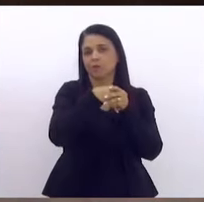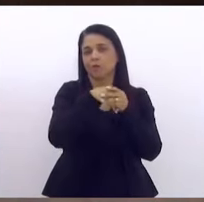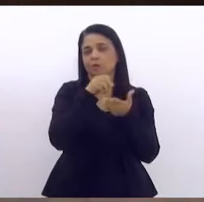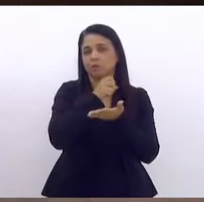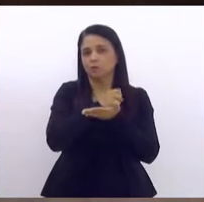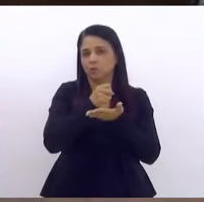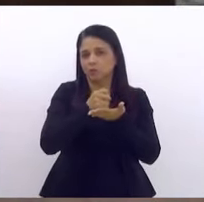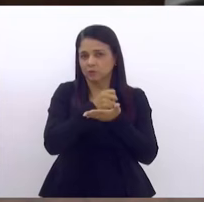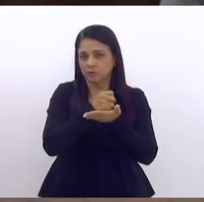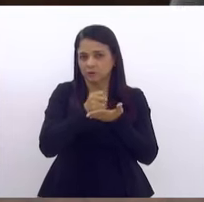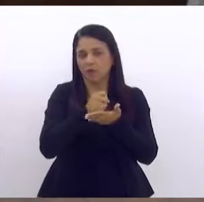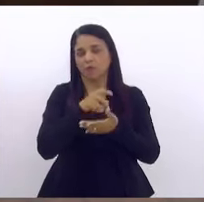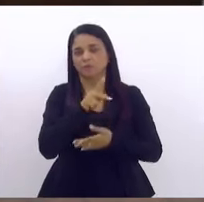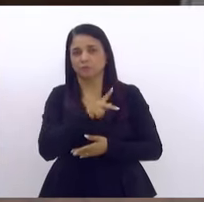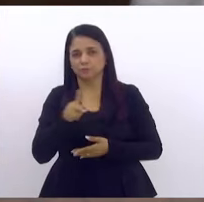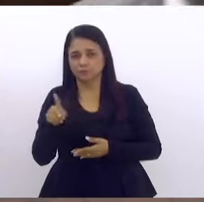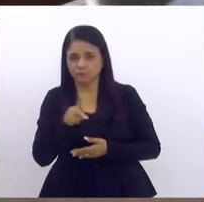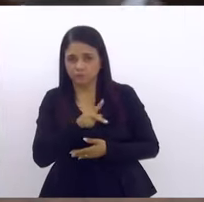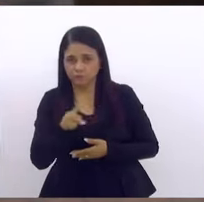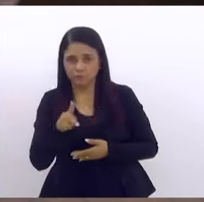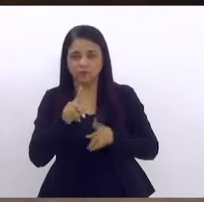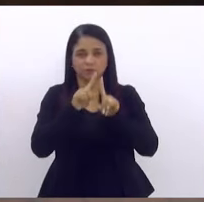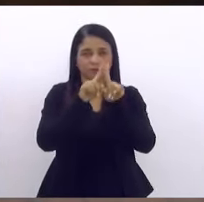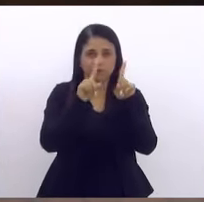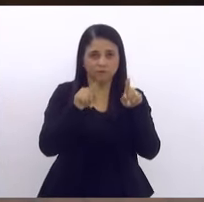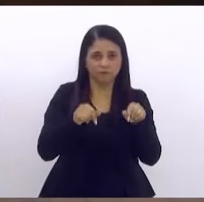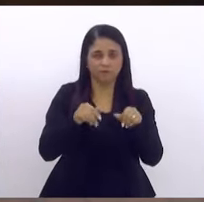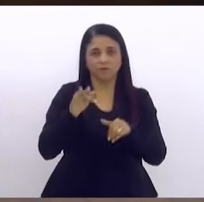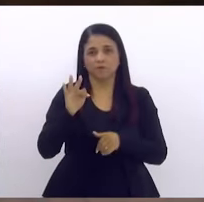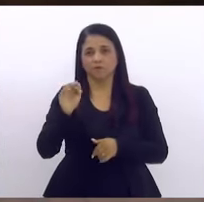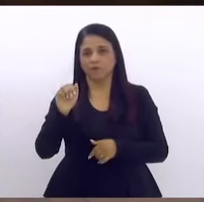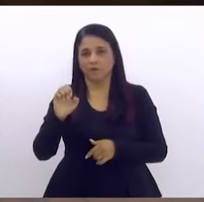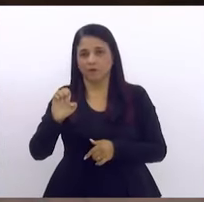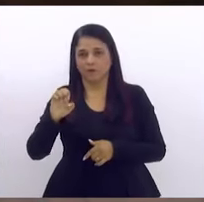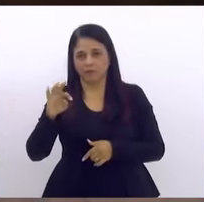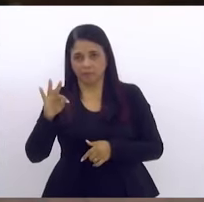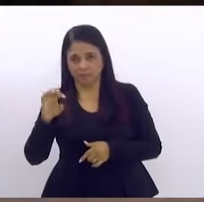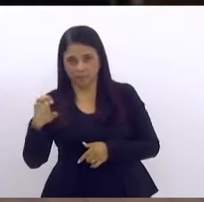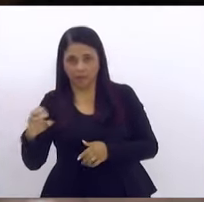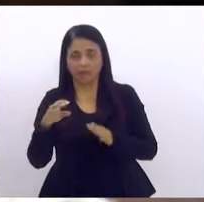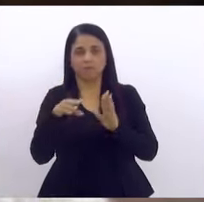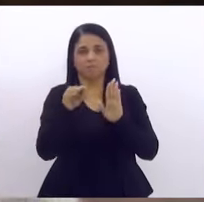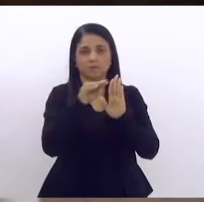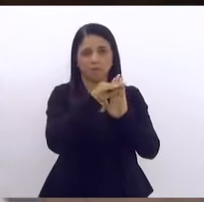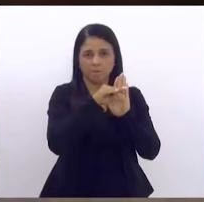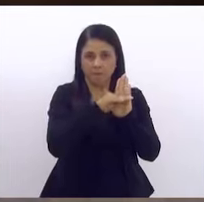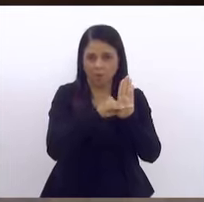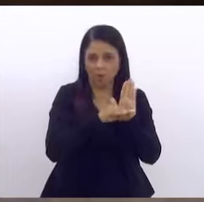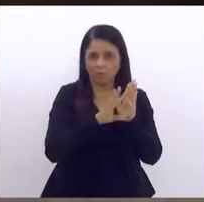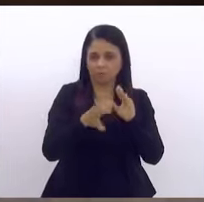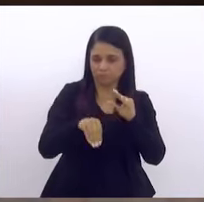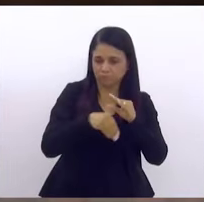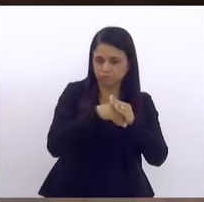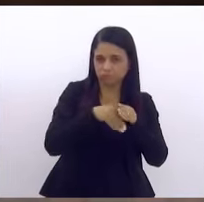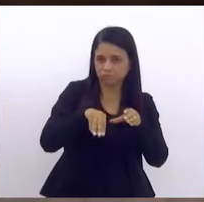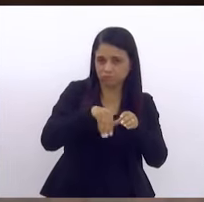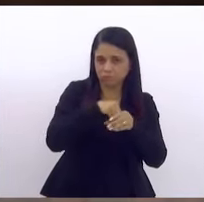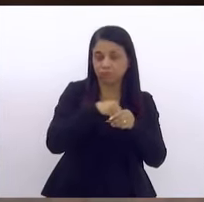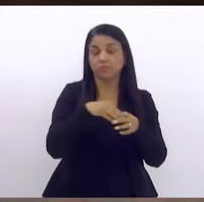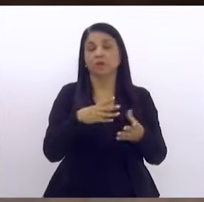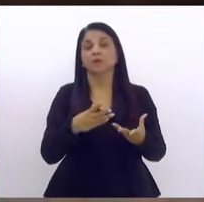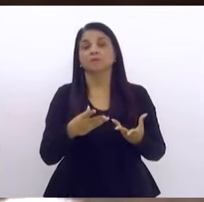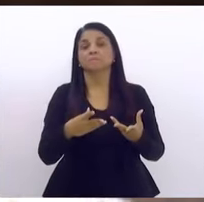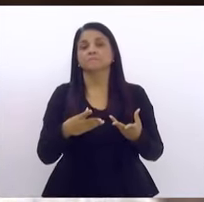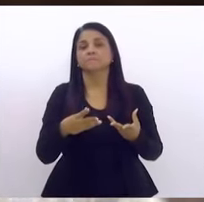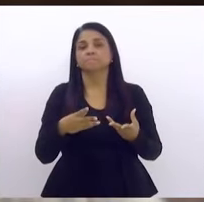contratados temporários, professores, os servidores da FAETEC também na pauta. Enfim, senhor presidente, de maneira